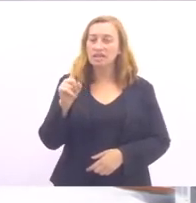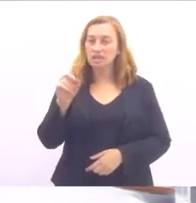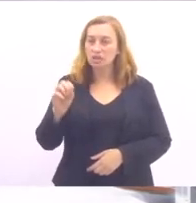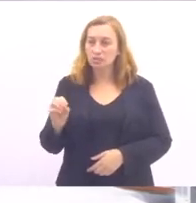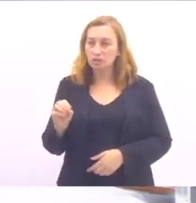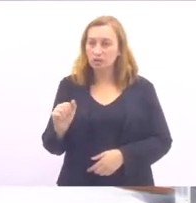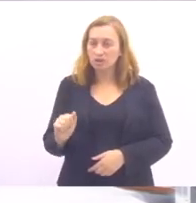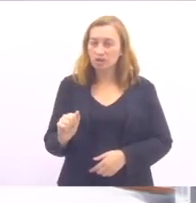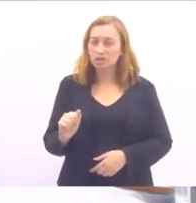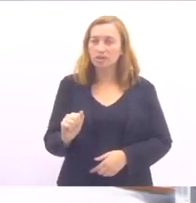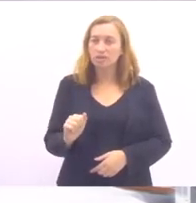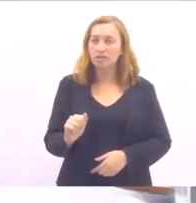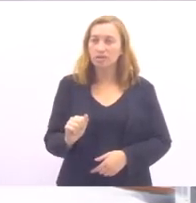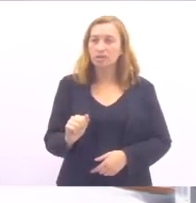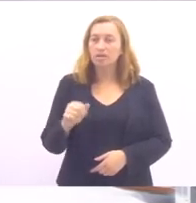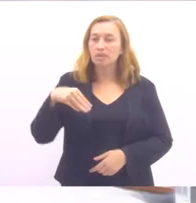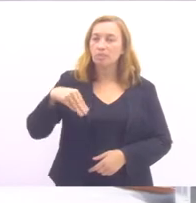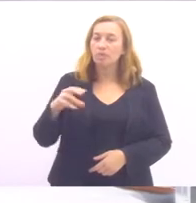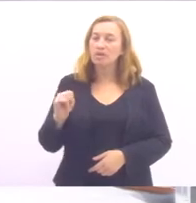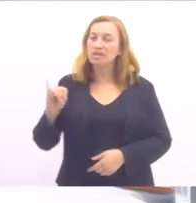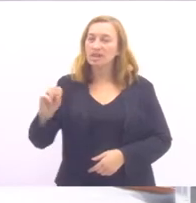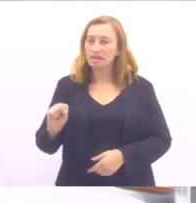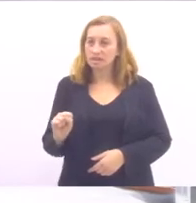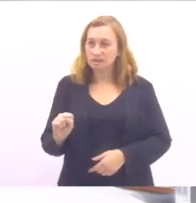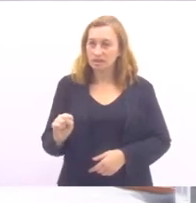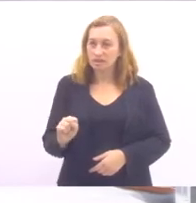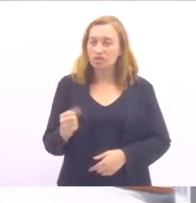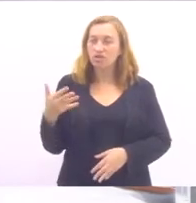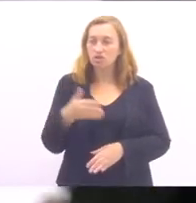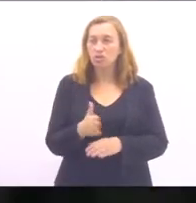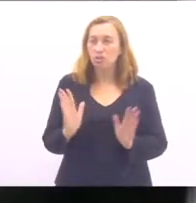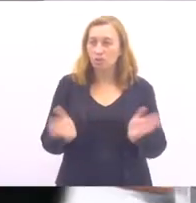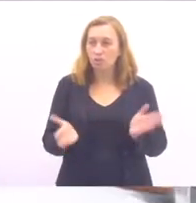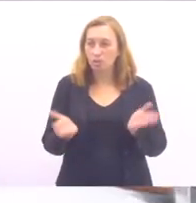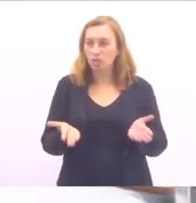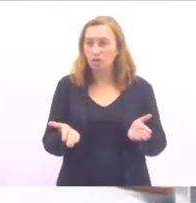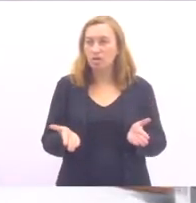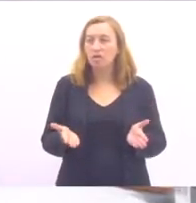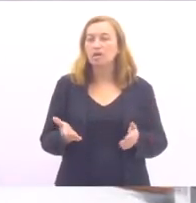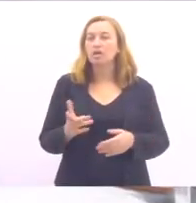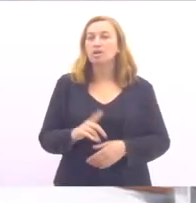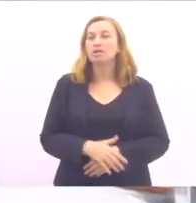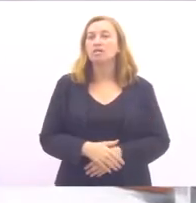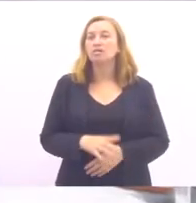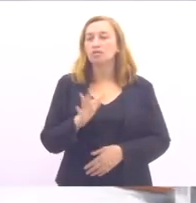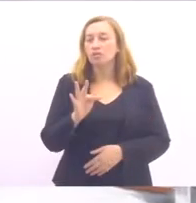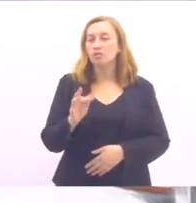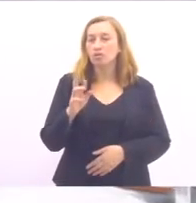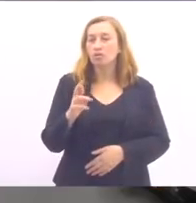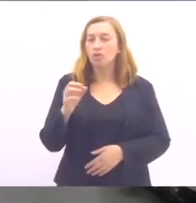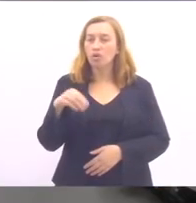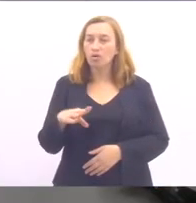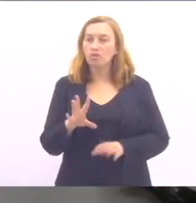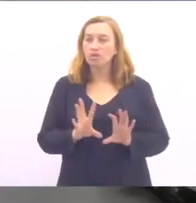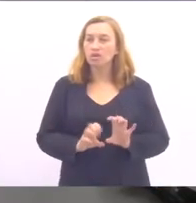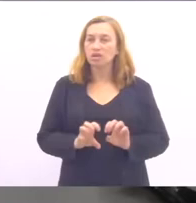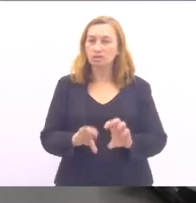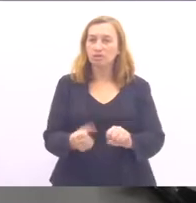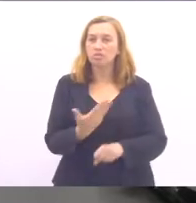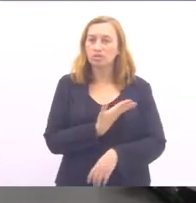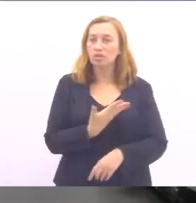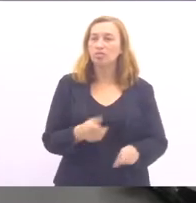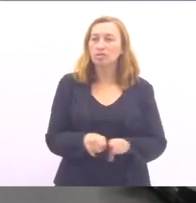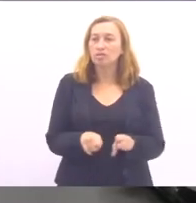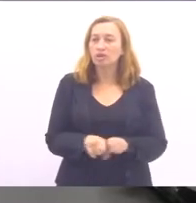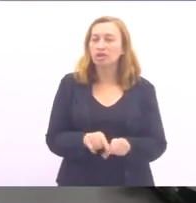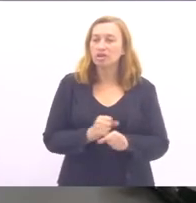e o Moisés, que chegou agora, Moisés Leão Gil, do Fórum dos Catadores, nosso companheiro também de